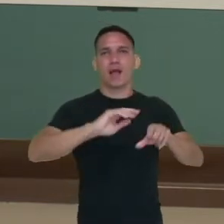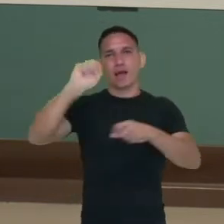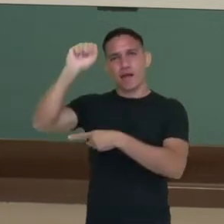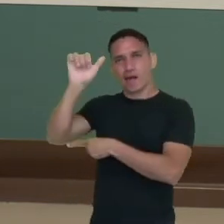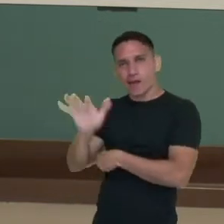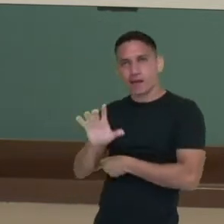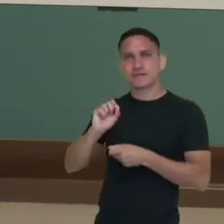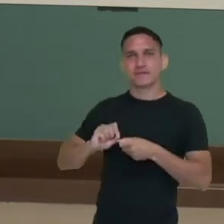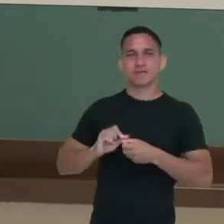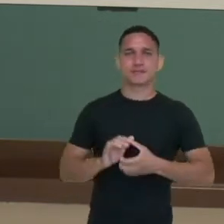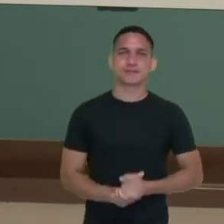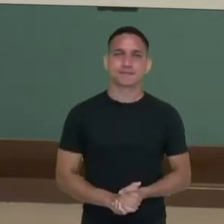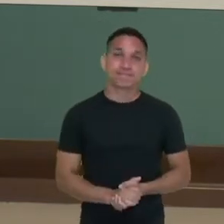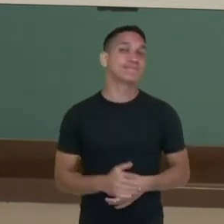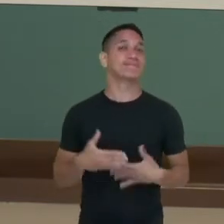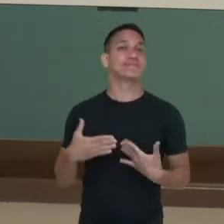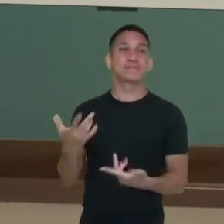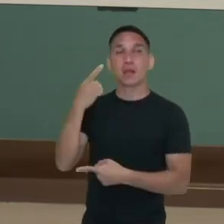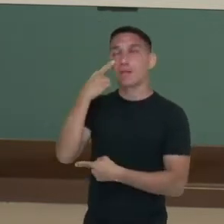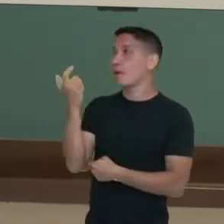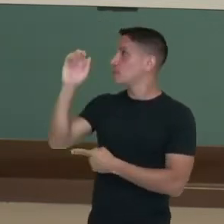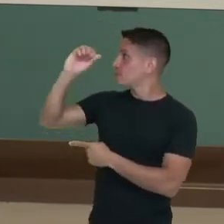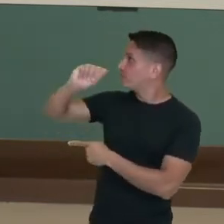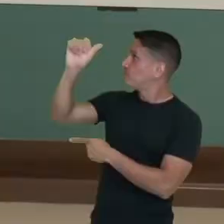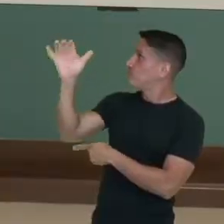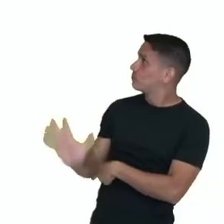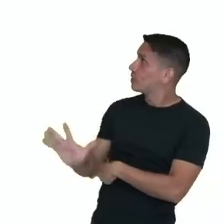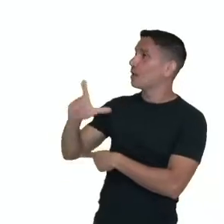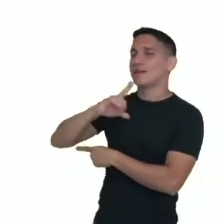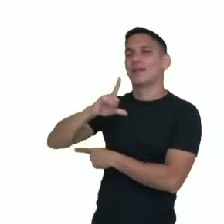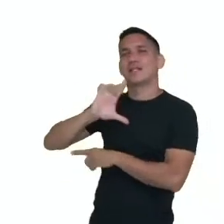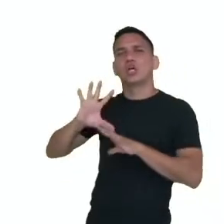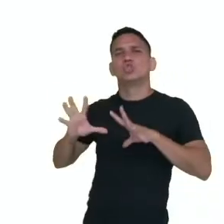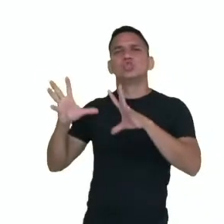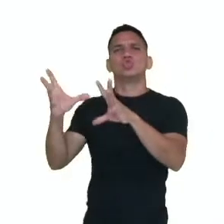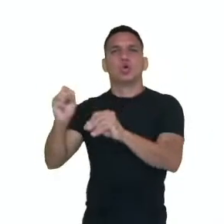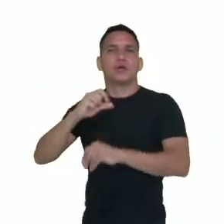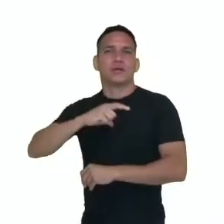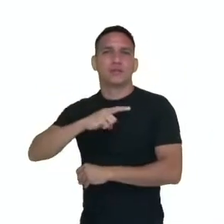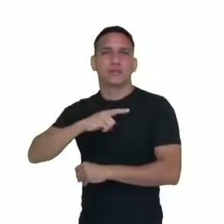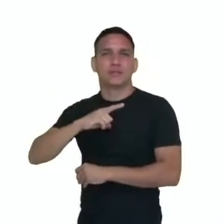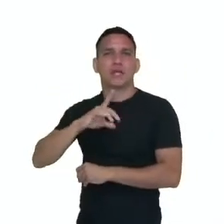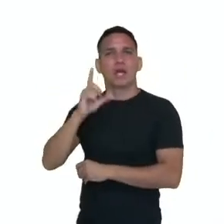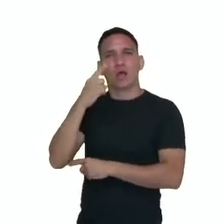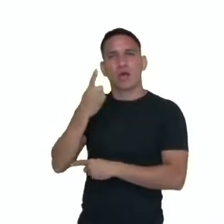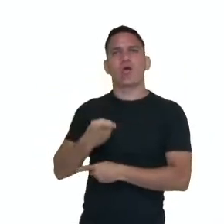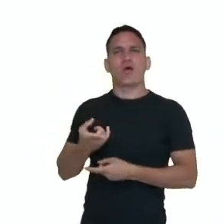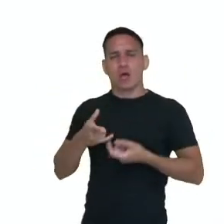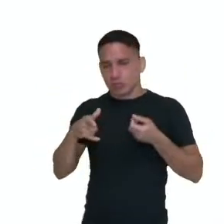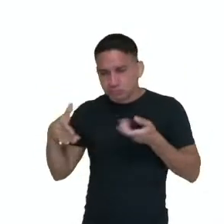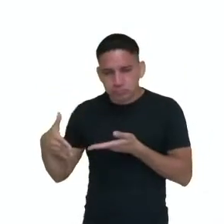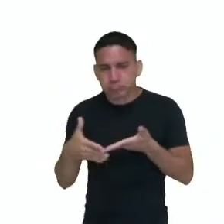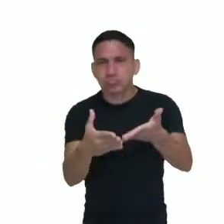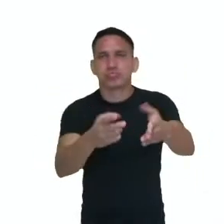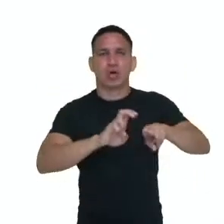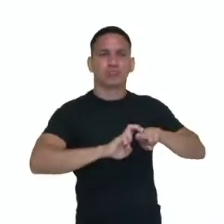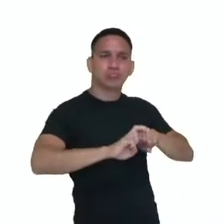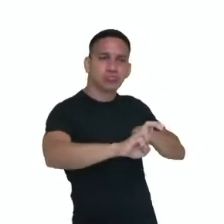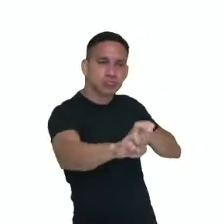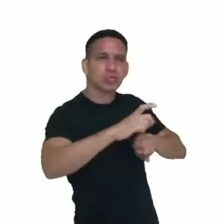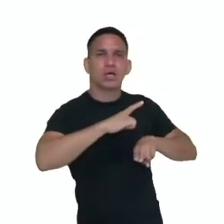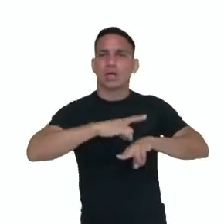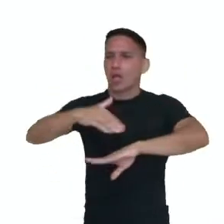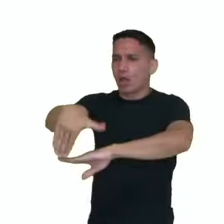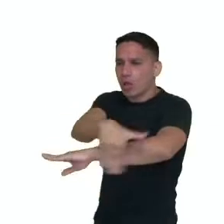bem. Bom, então olha só esse mapa, Toda a rede de infraestrutura, como rodovias, ferrovias, aerovias e assim